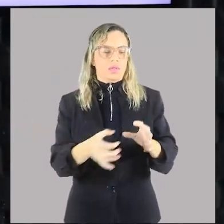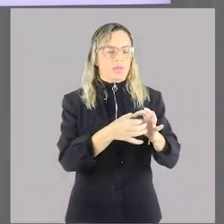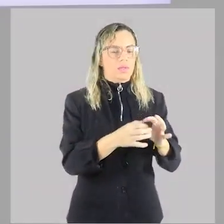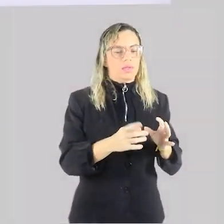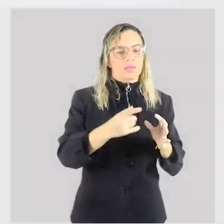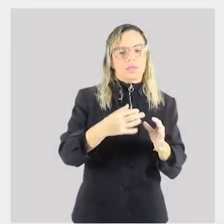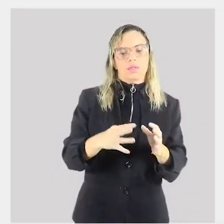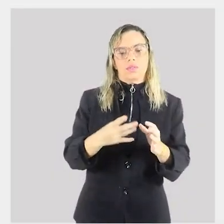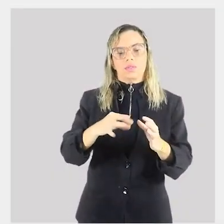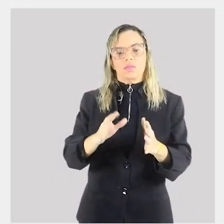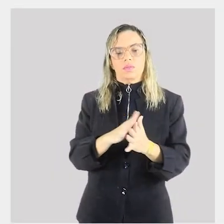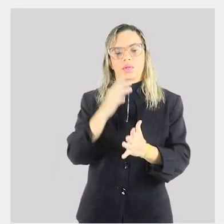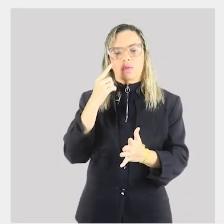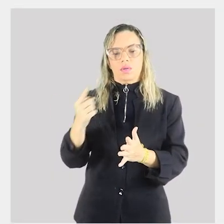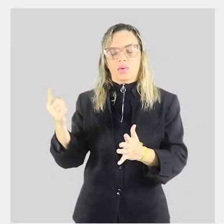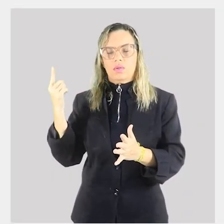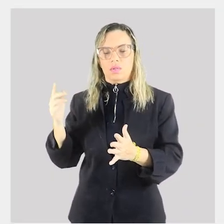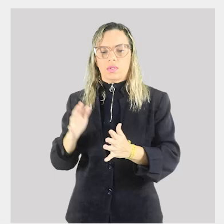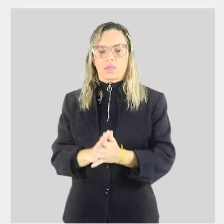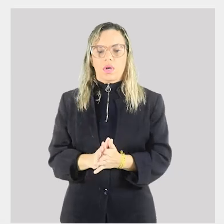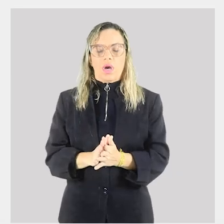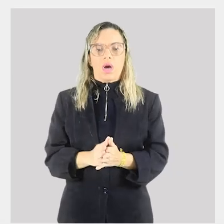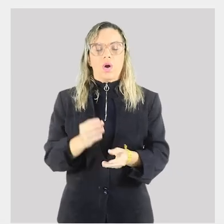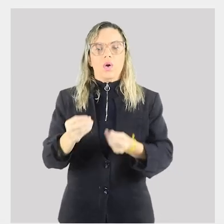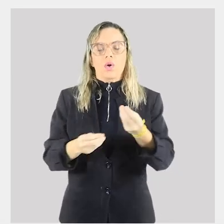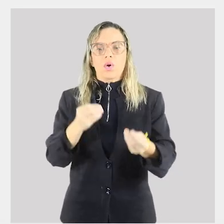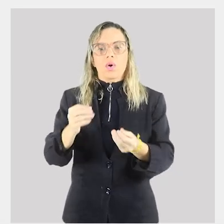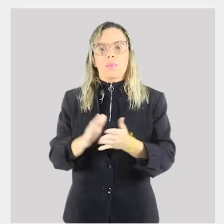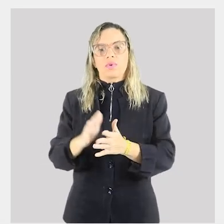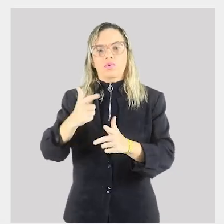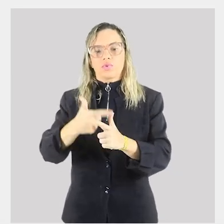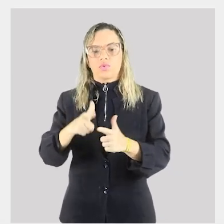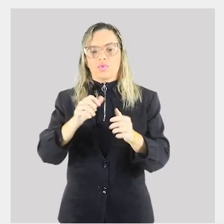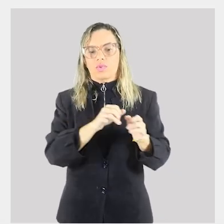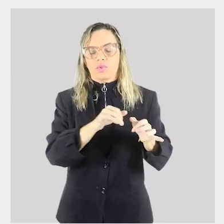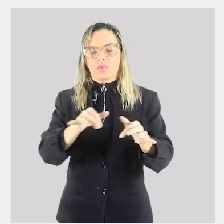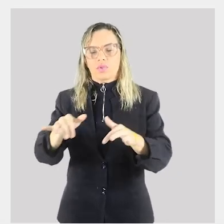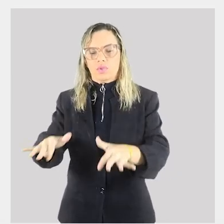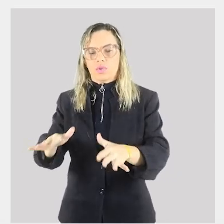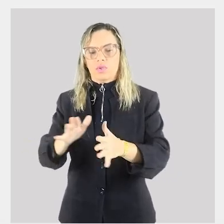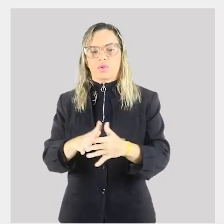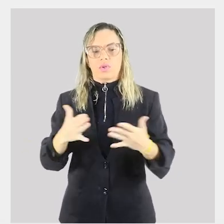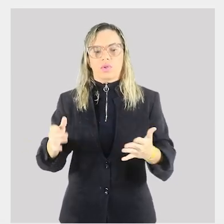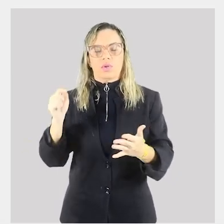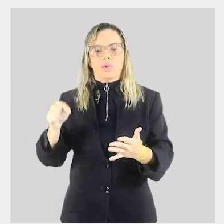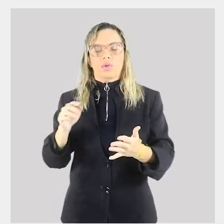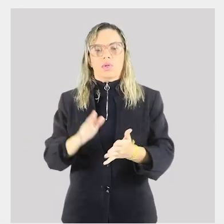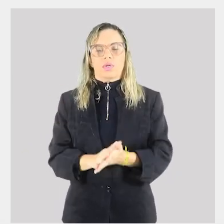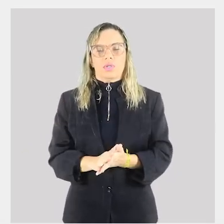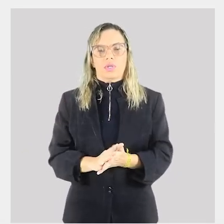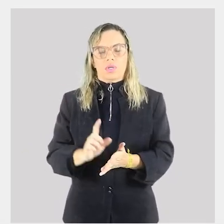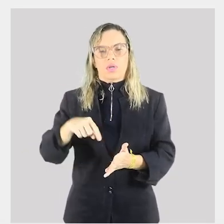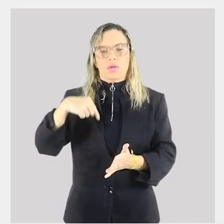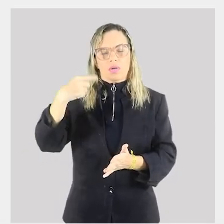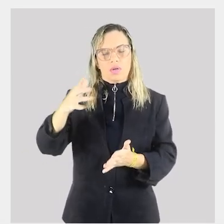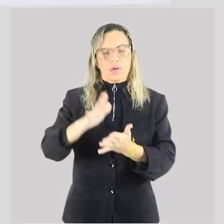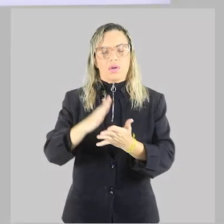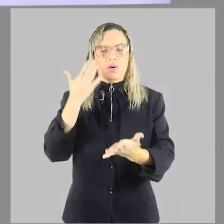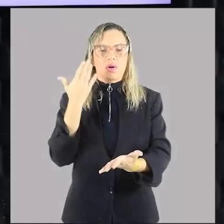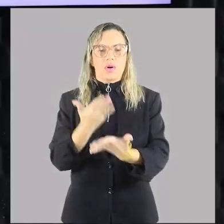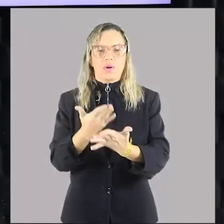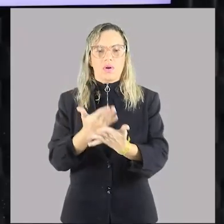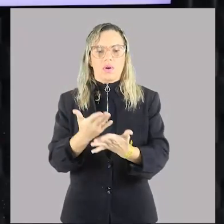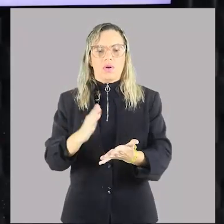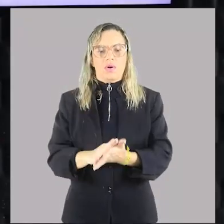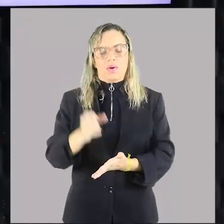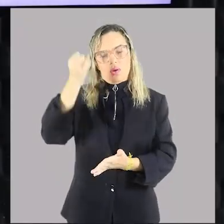de órgãos, estamos falando de desconcentração. Tudo bem? Daqui a pouco nós trabalharemos com mais afinco, ou seja, mais profundamente,